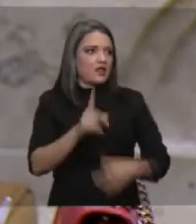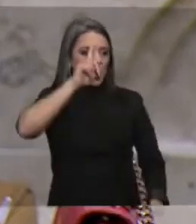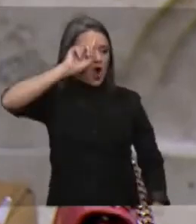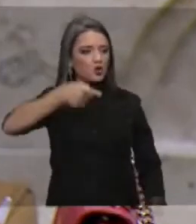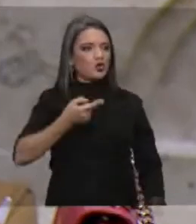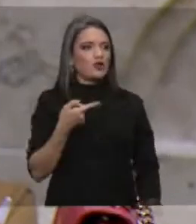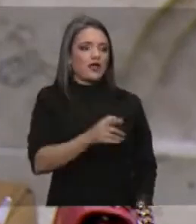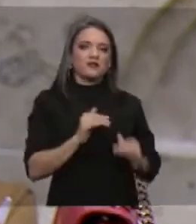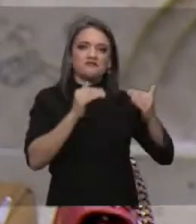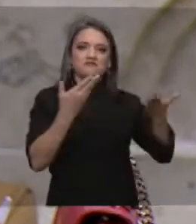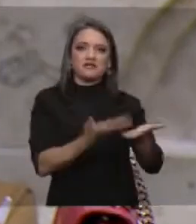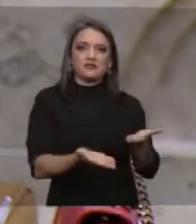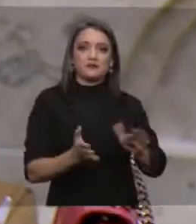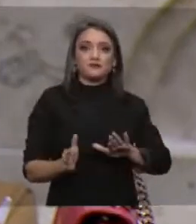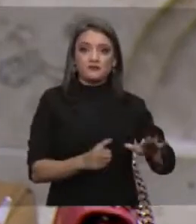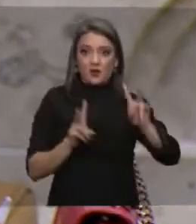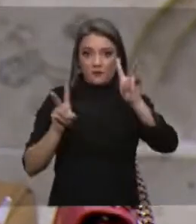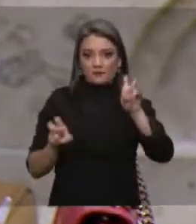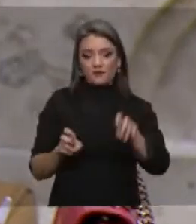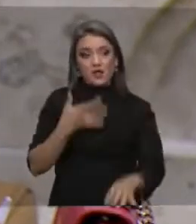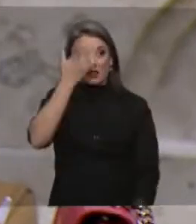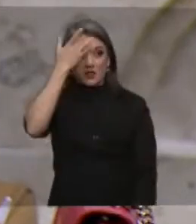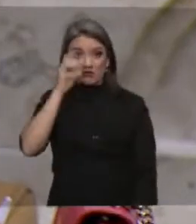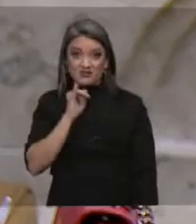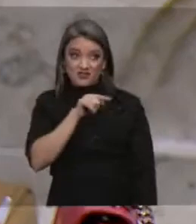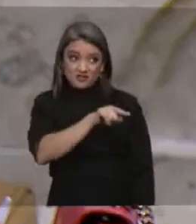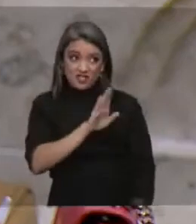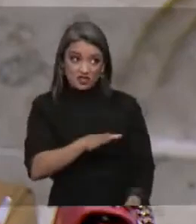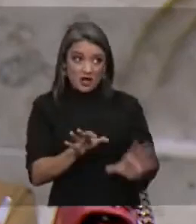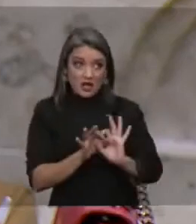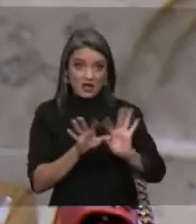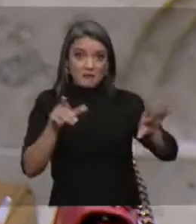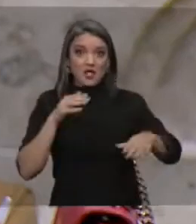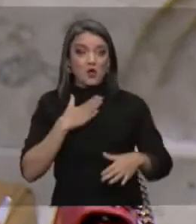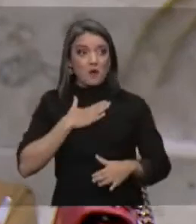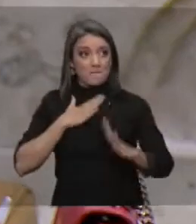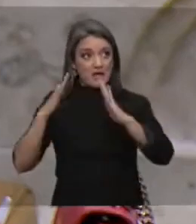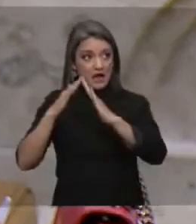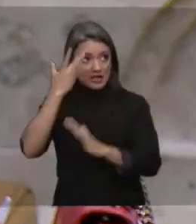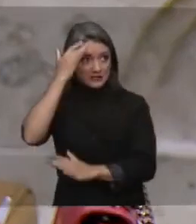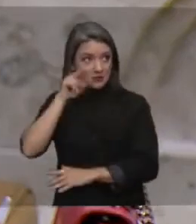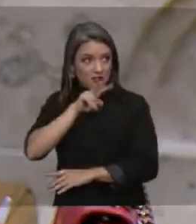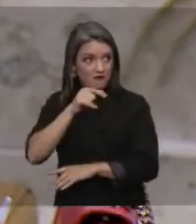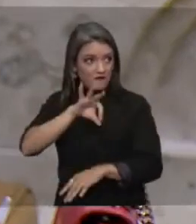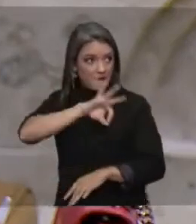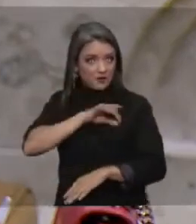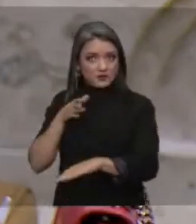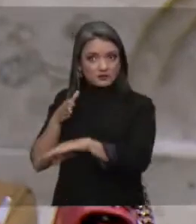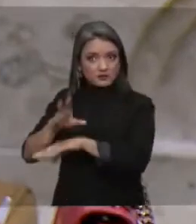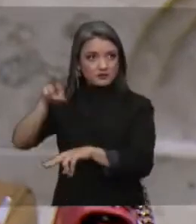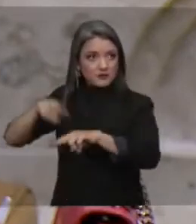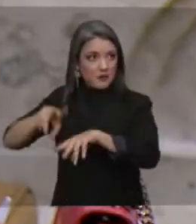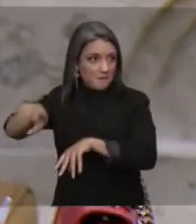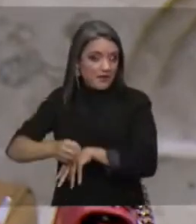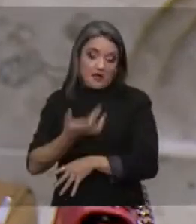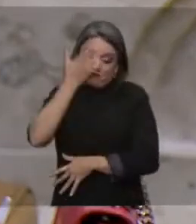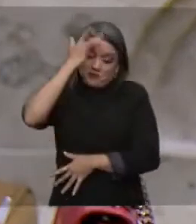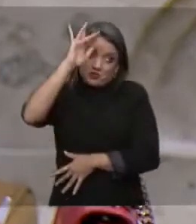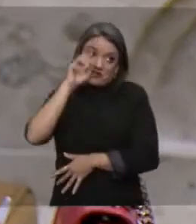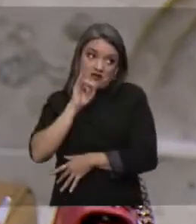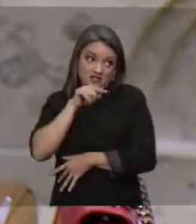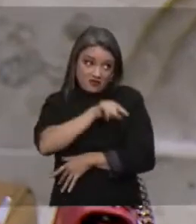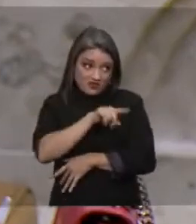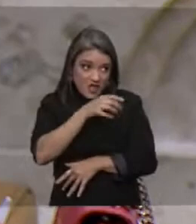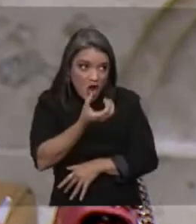ele, aspas. Não sei se o senhor autorizou a busca e apreensão na minha casa amanhã. Eu não sei se vai chegar a esse ponto a